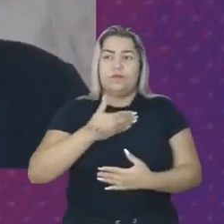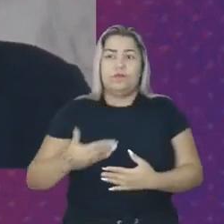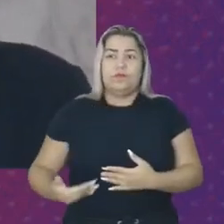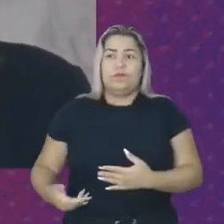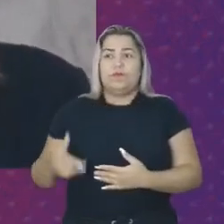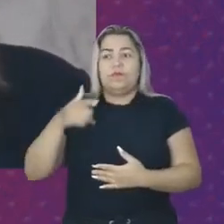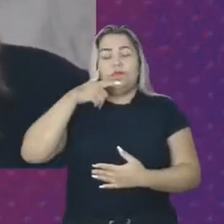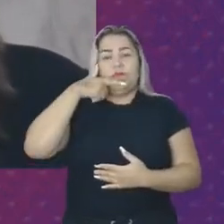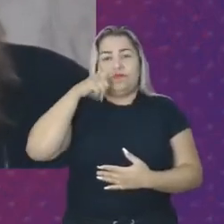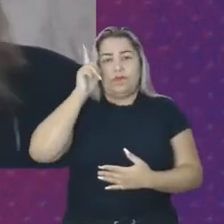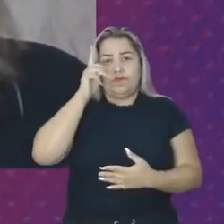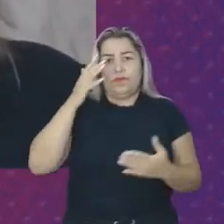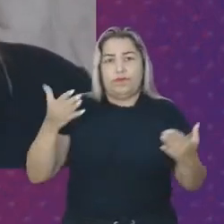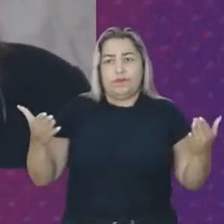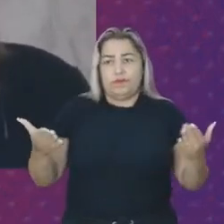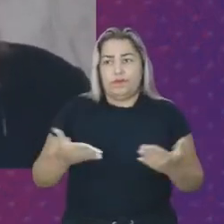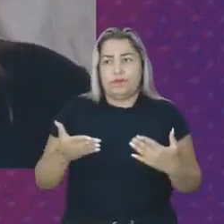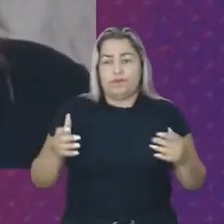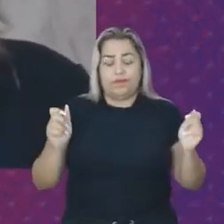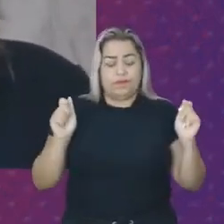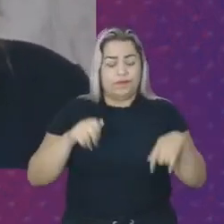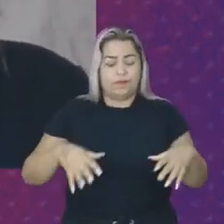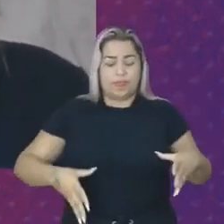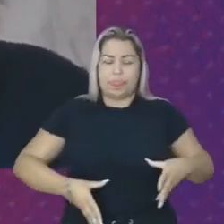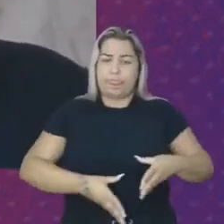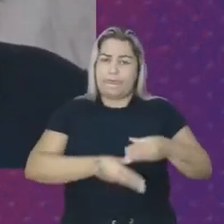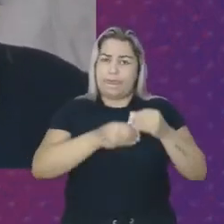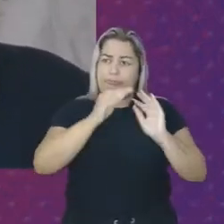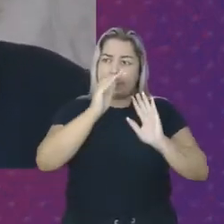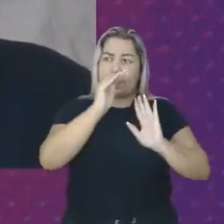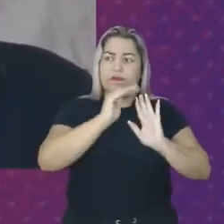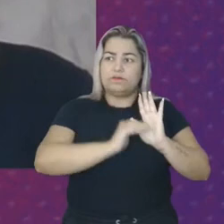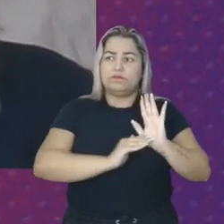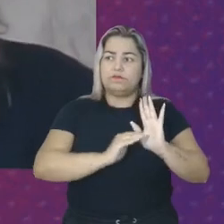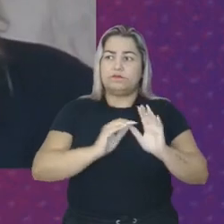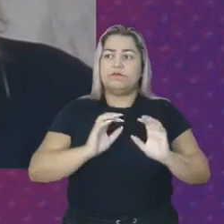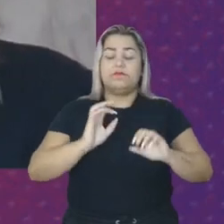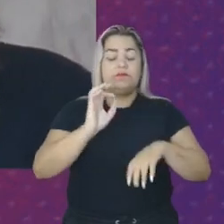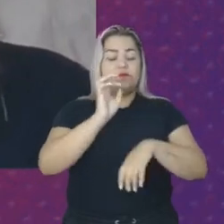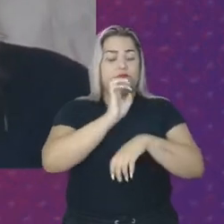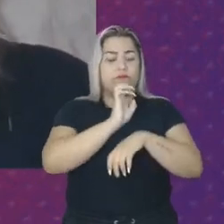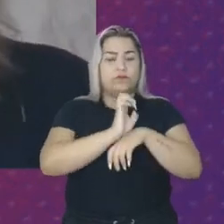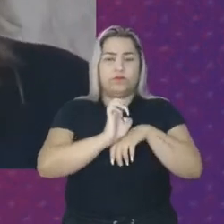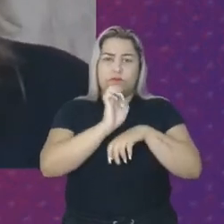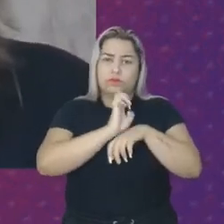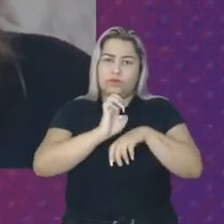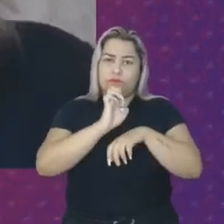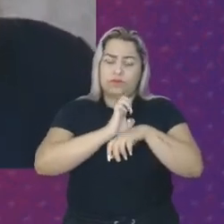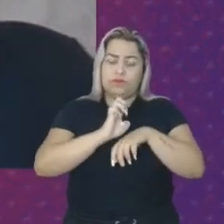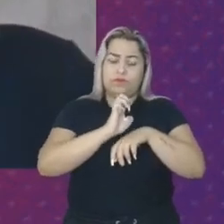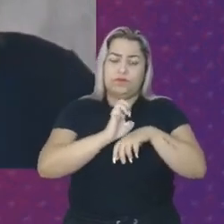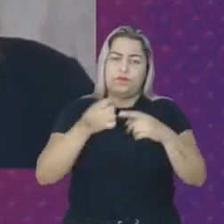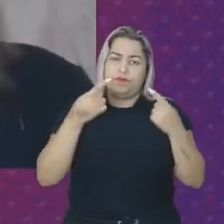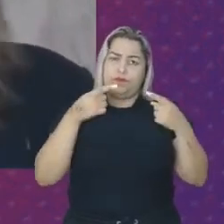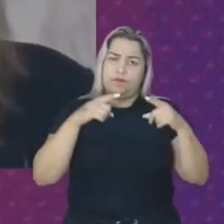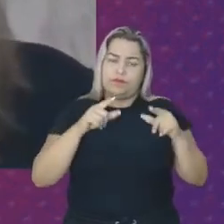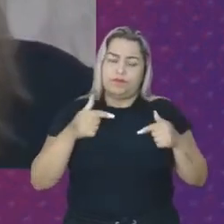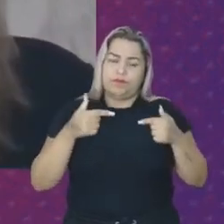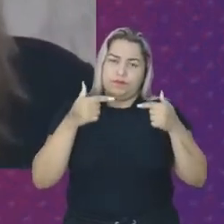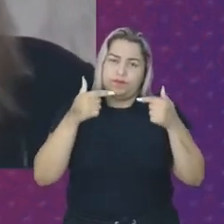anterior. Agora, a gente precisa da implementação dos protocolos estaduais de enfrentamento ao feminicídio,